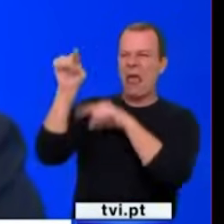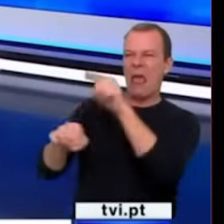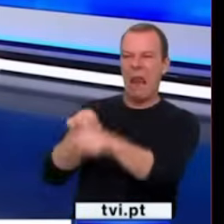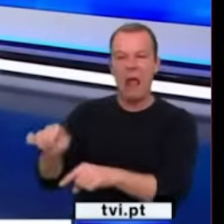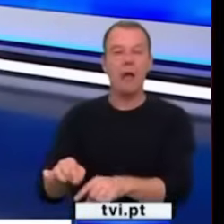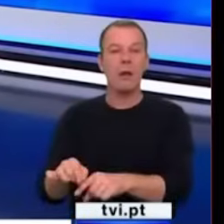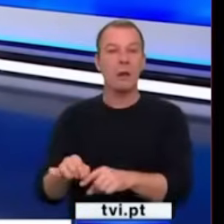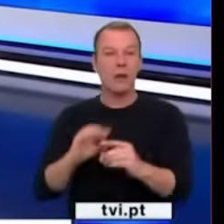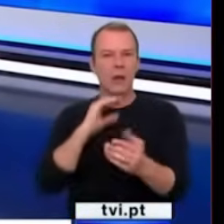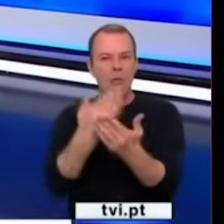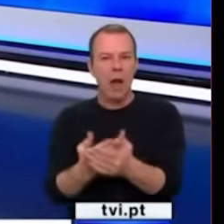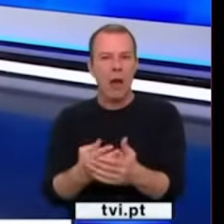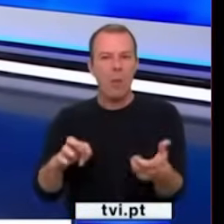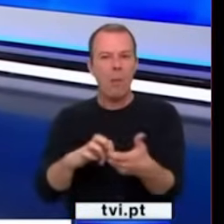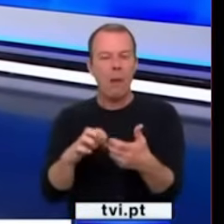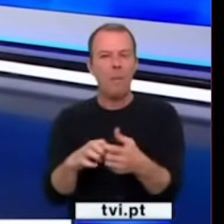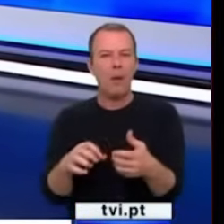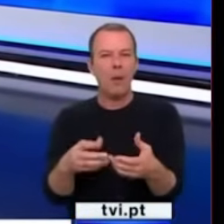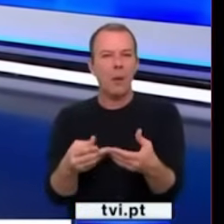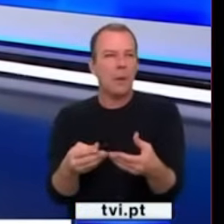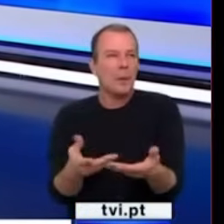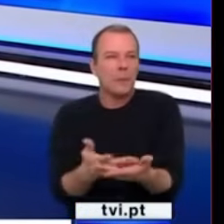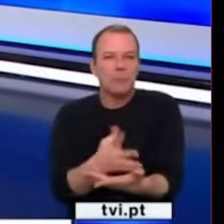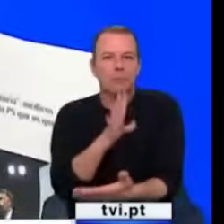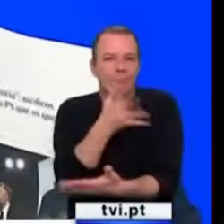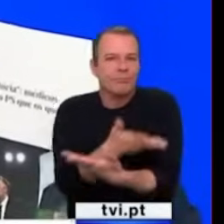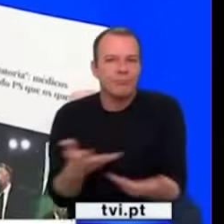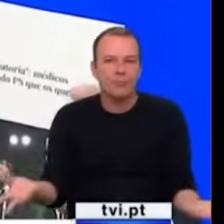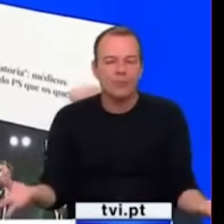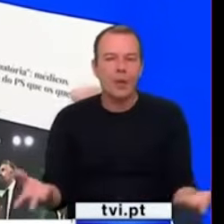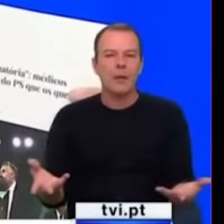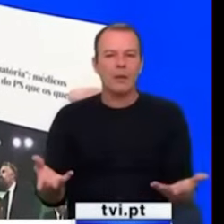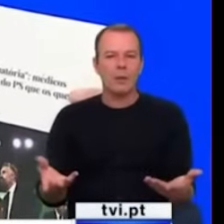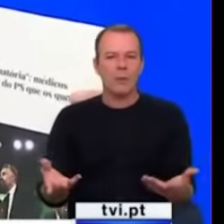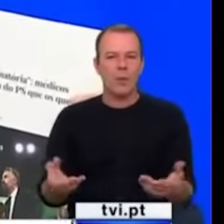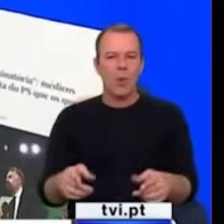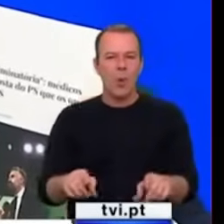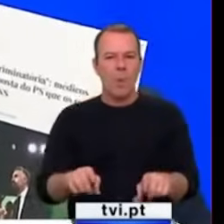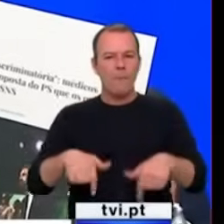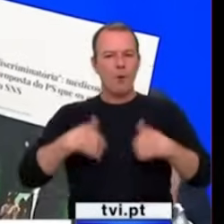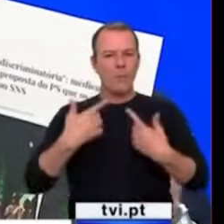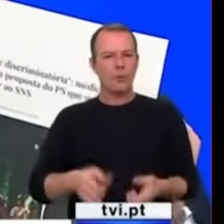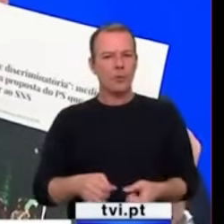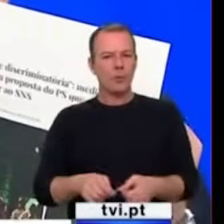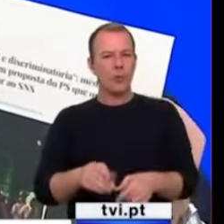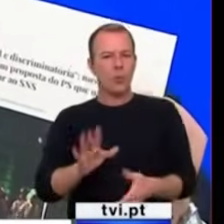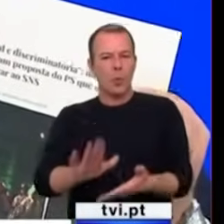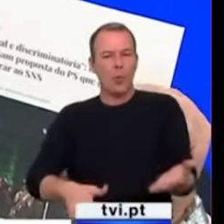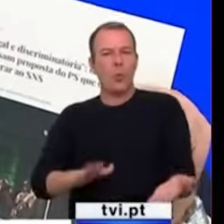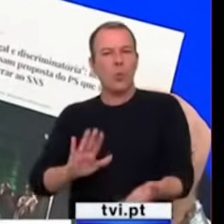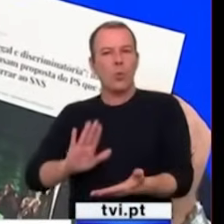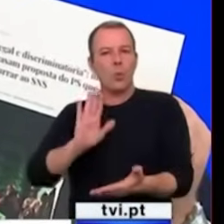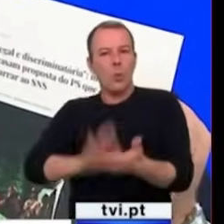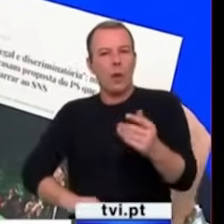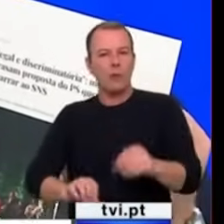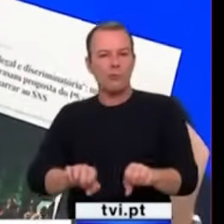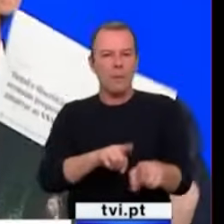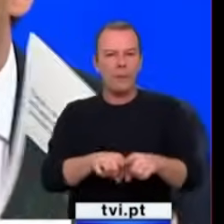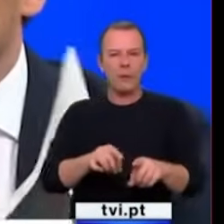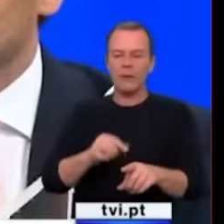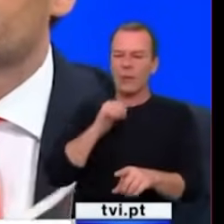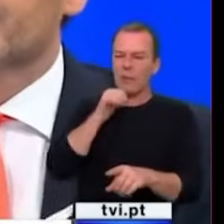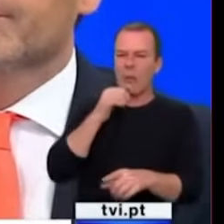acaba com isto PED Santos com isto atacado pelos seus próprios colegas de partido por estar a propor uma medida ilegal e discriminatória contra os